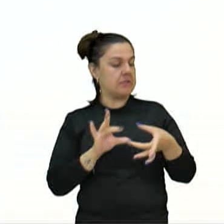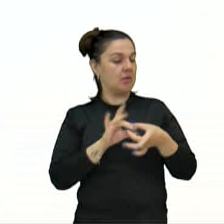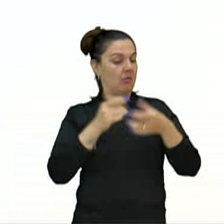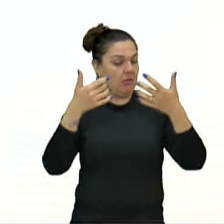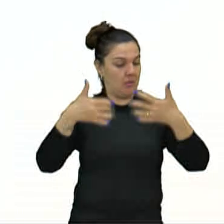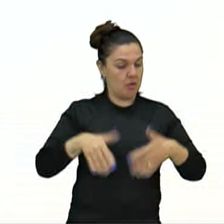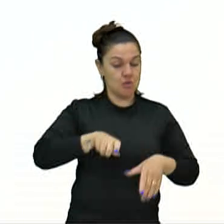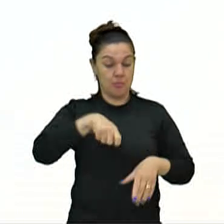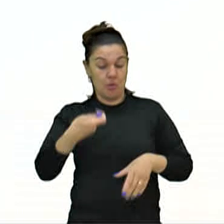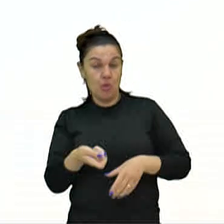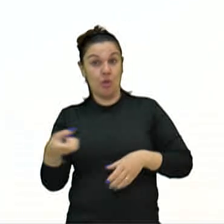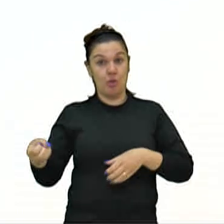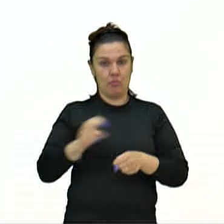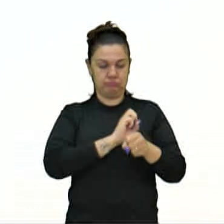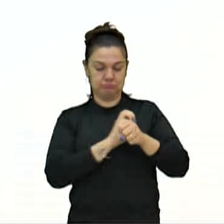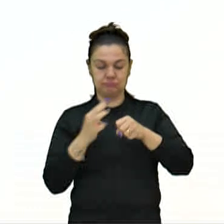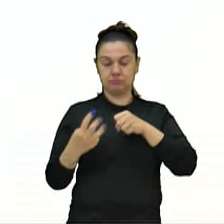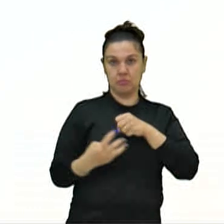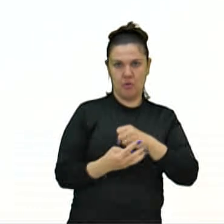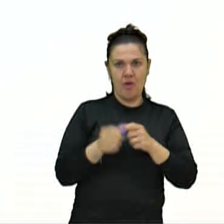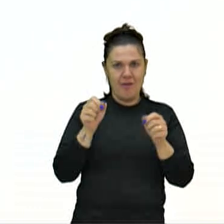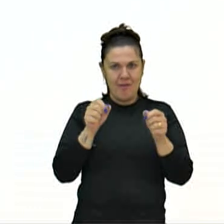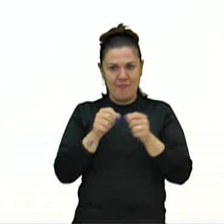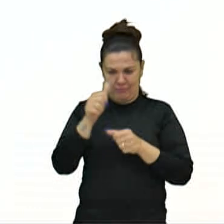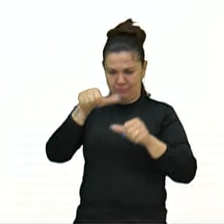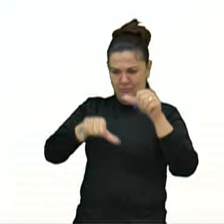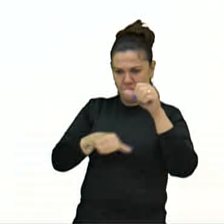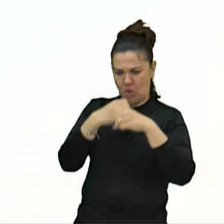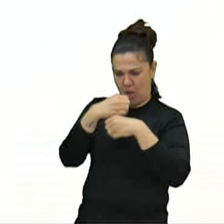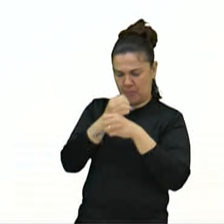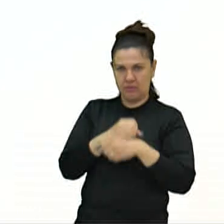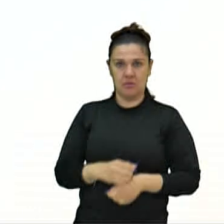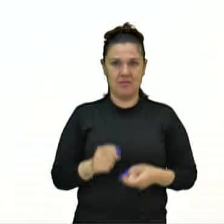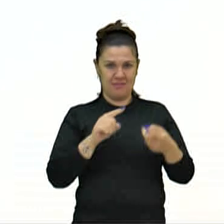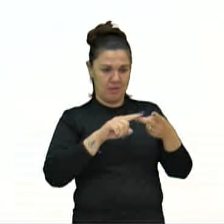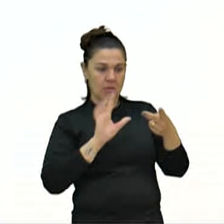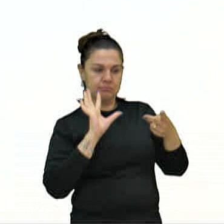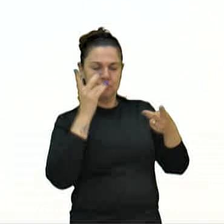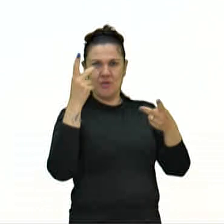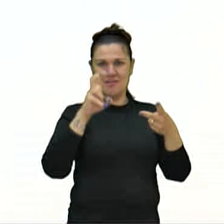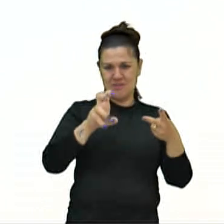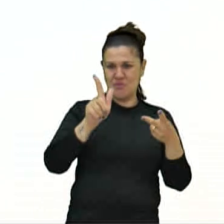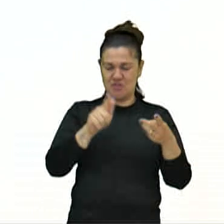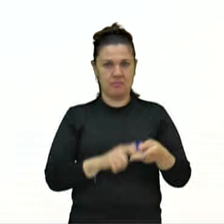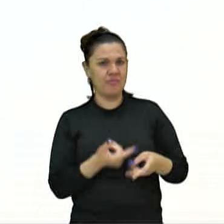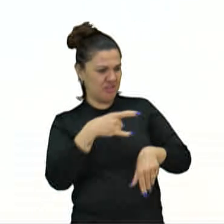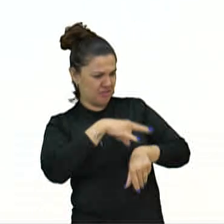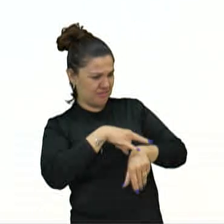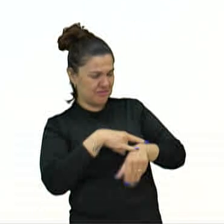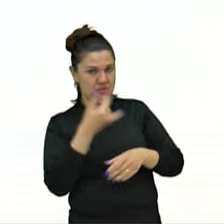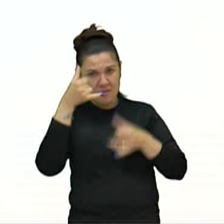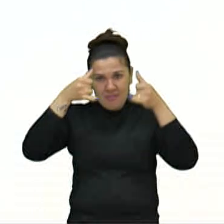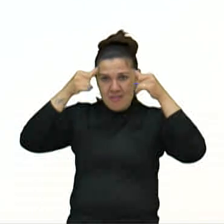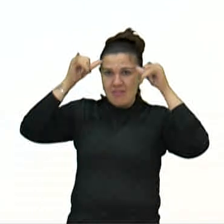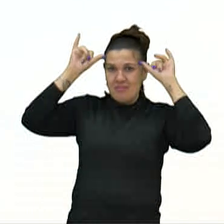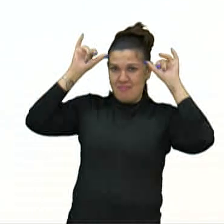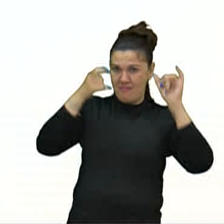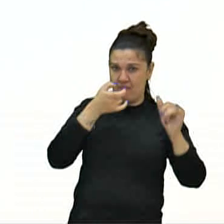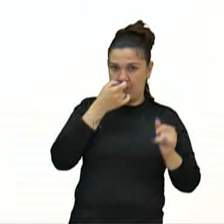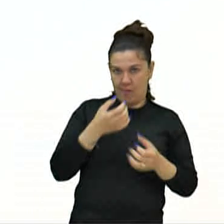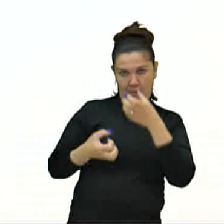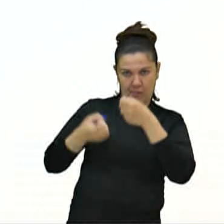bizarras sobre o novo coronavírus. Criado em laboratório, efeito do 5G, urina de vaca, explicações implausíveis